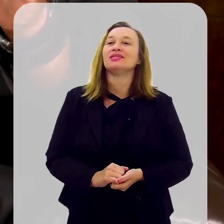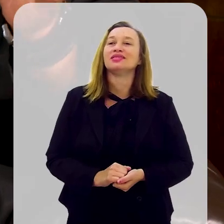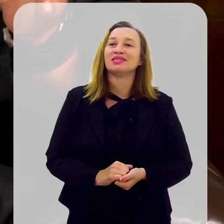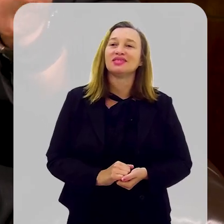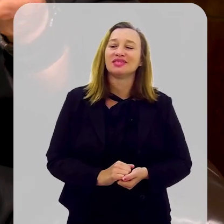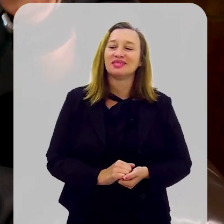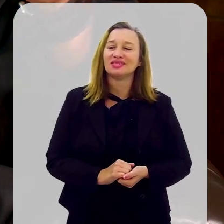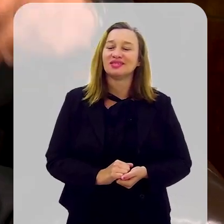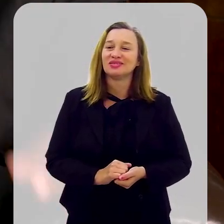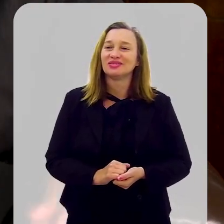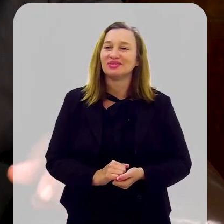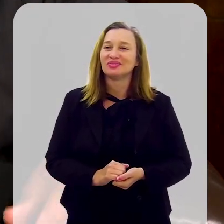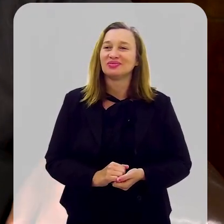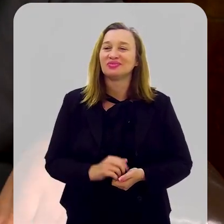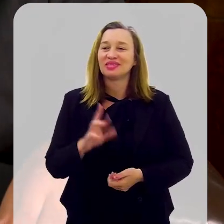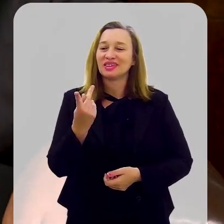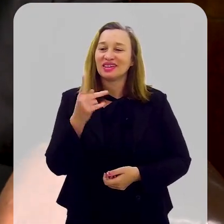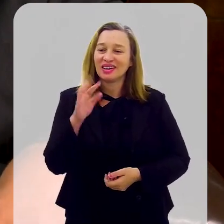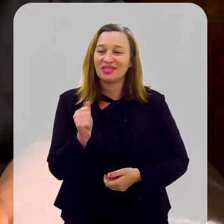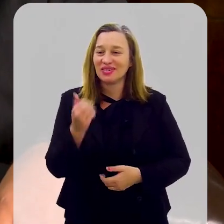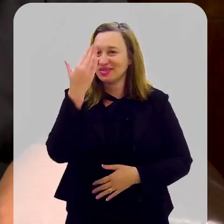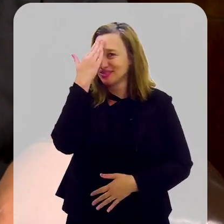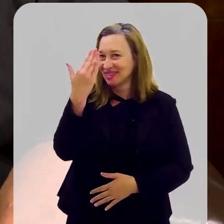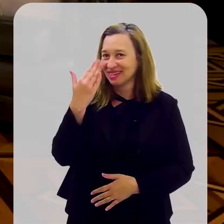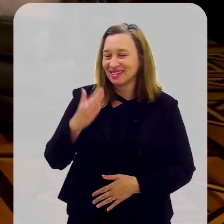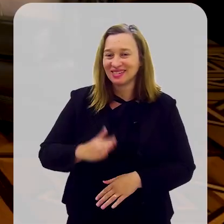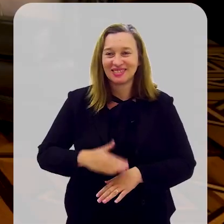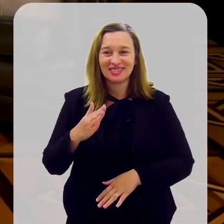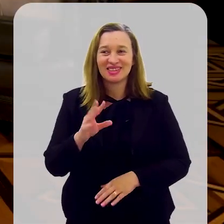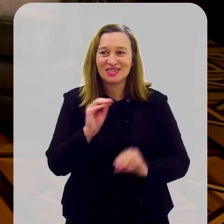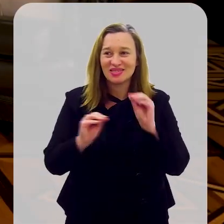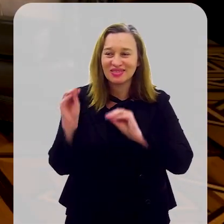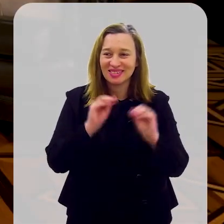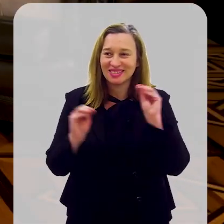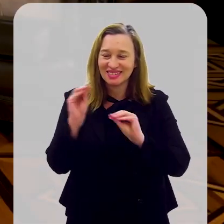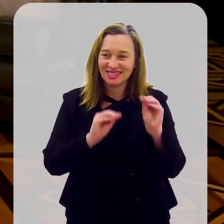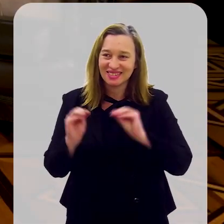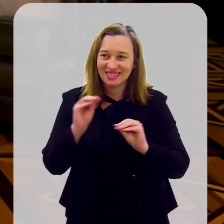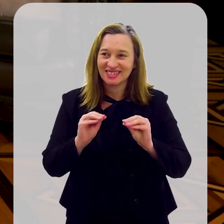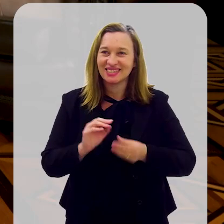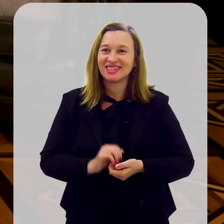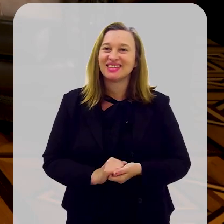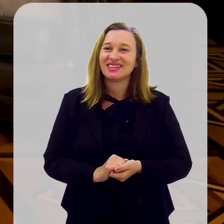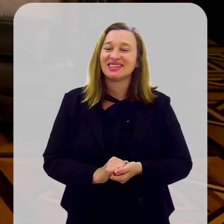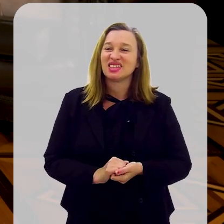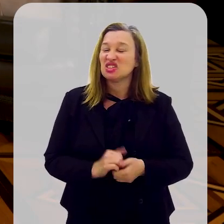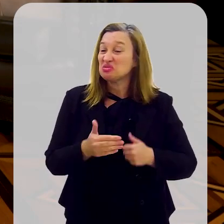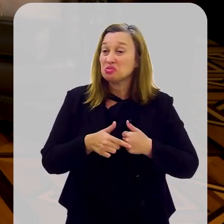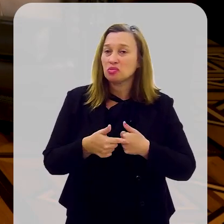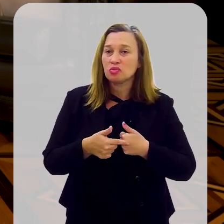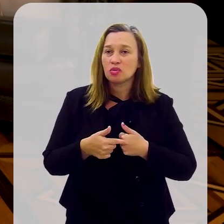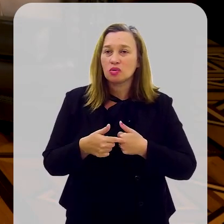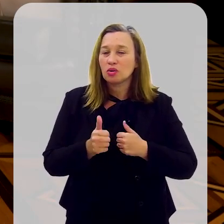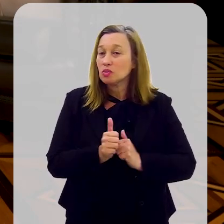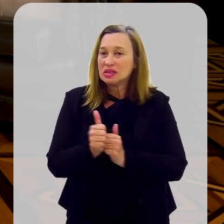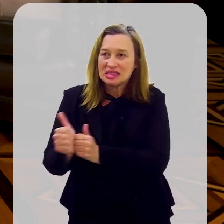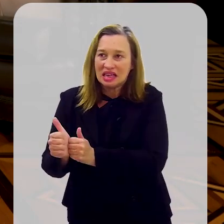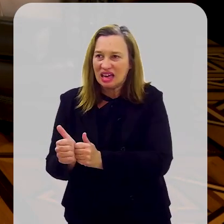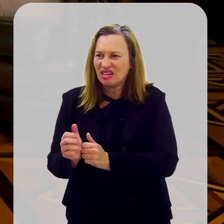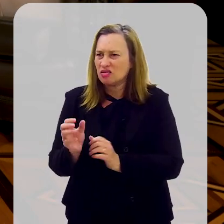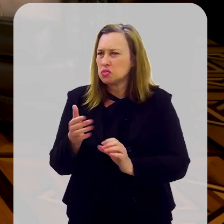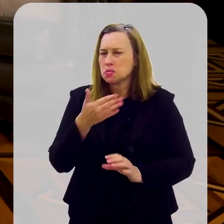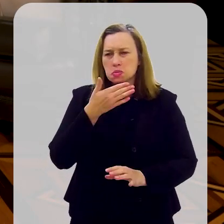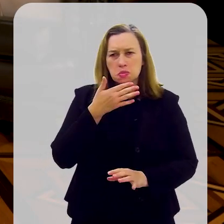enfim. Rafa, obrigado demais. Beijo grande. Ninguém obrigada. Me segue. Aí o Bispo